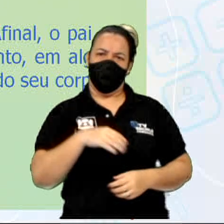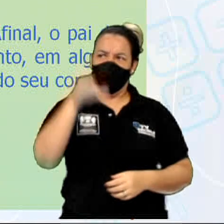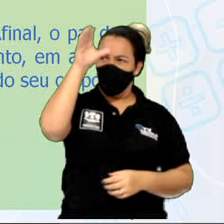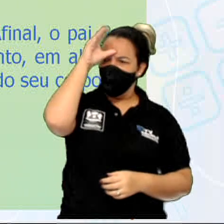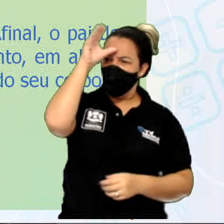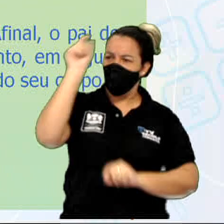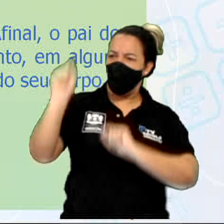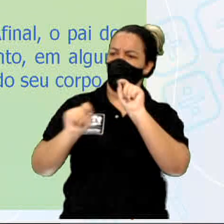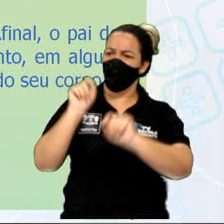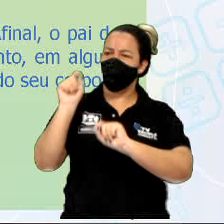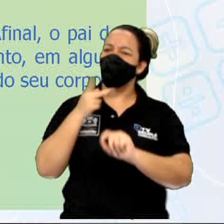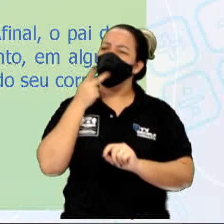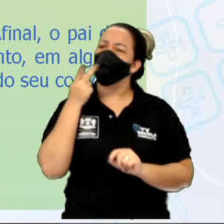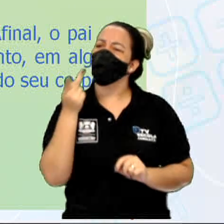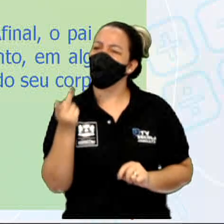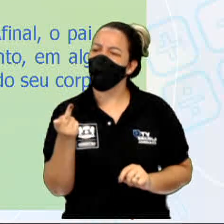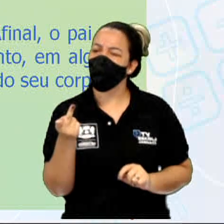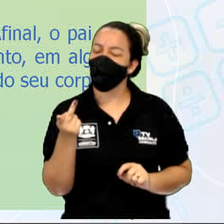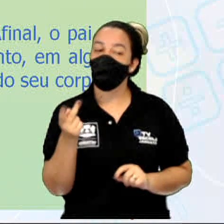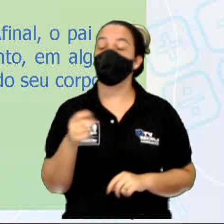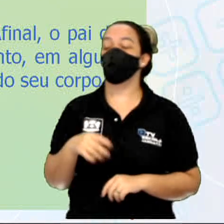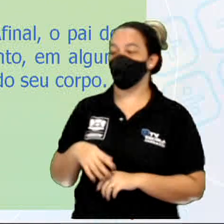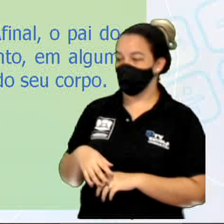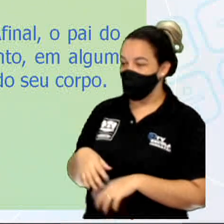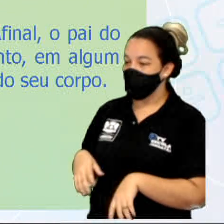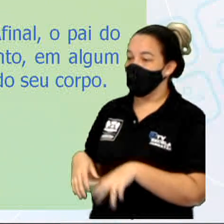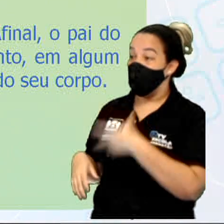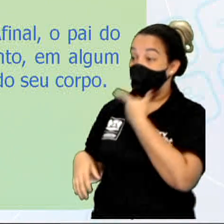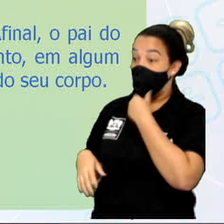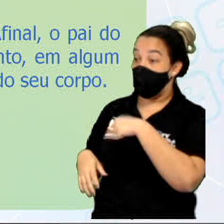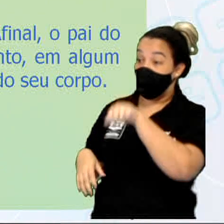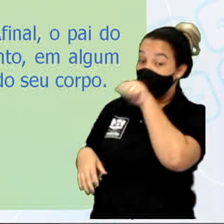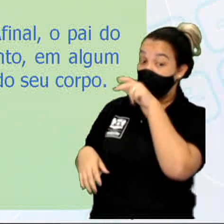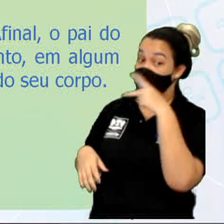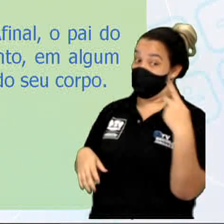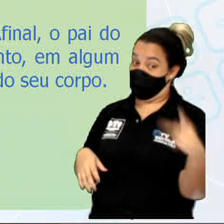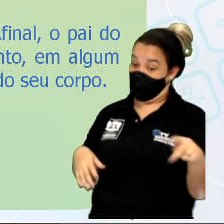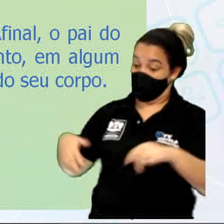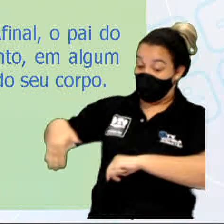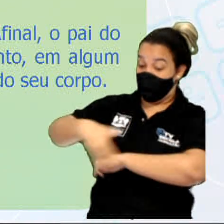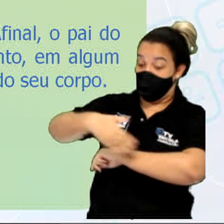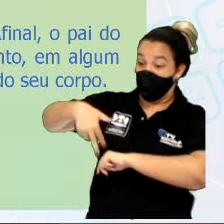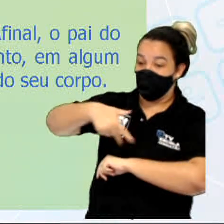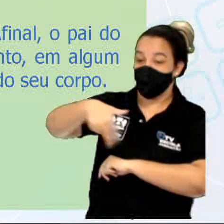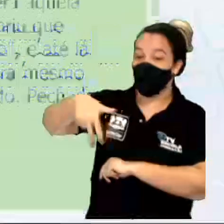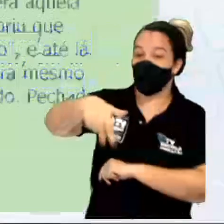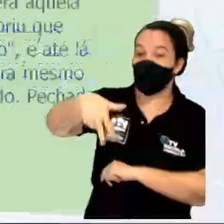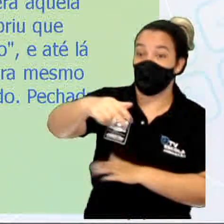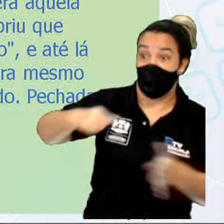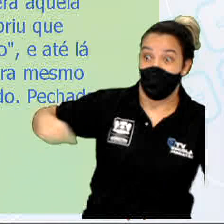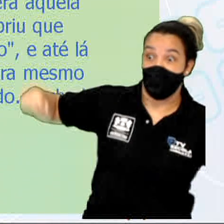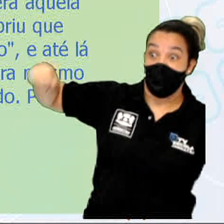gordo Jorge, que o pai dele atravessou a sinaleira e peixou. E o que é isso?